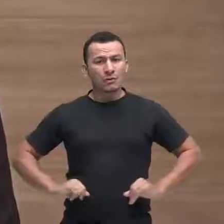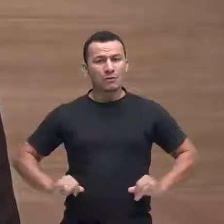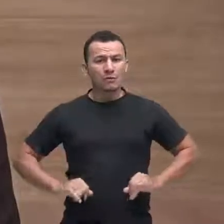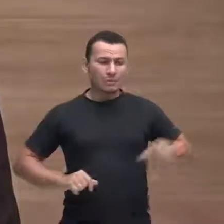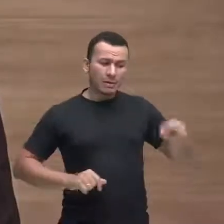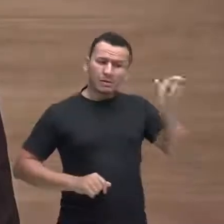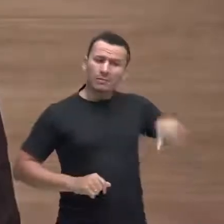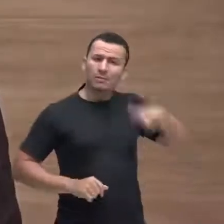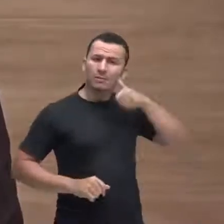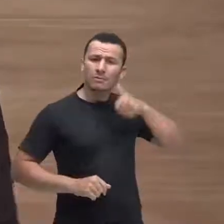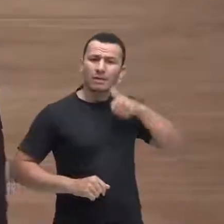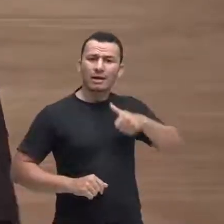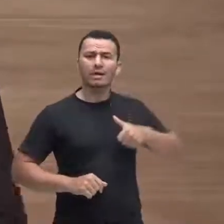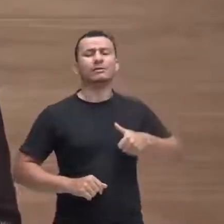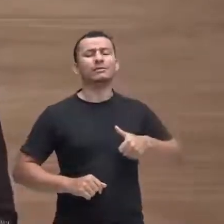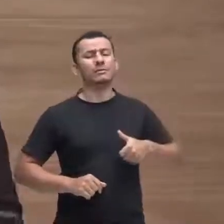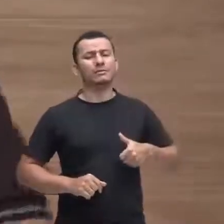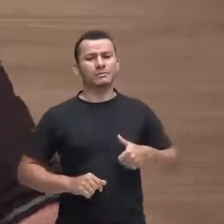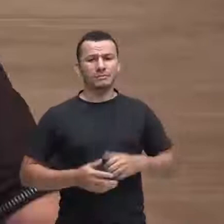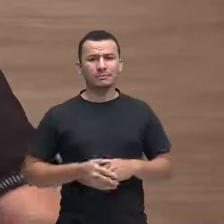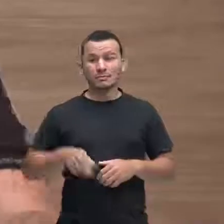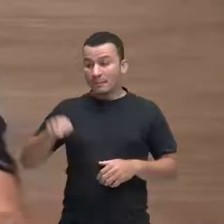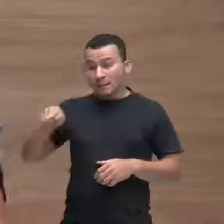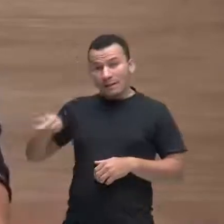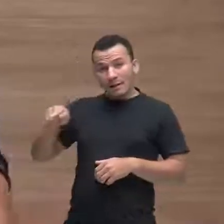garota, não é? O que o Paulo,